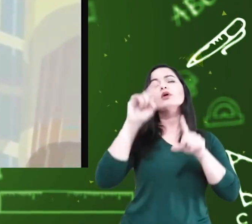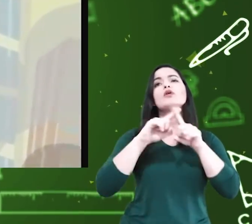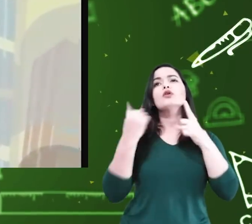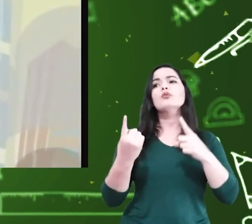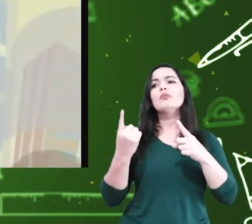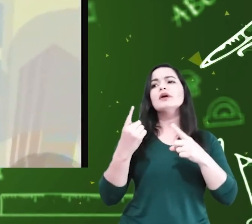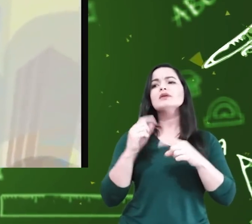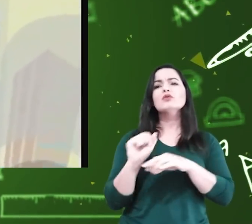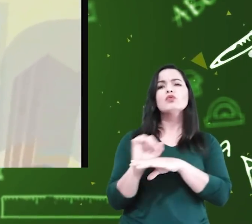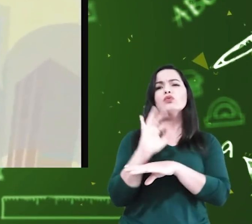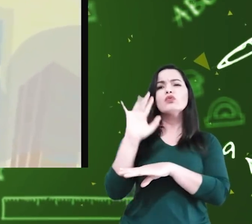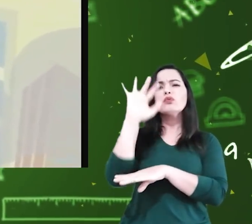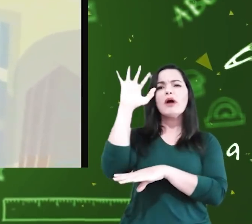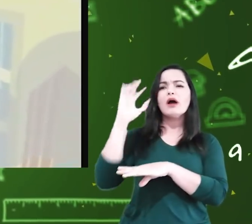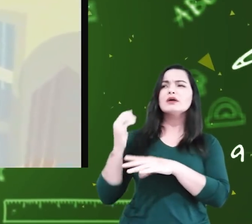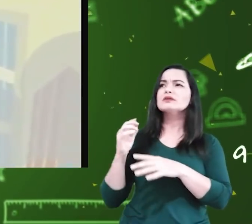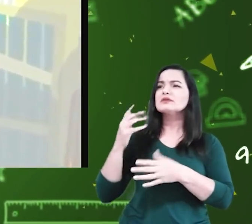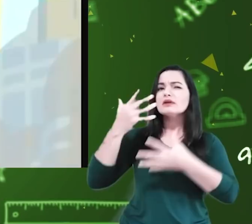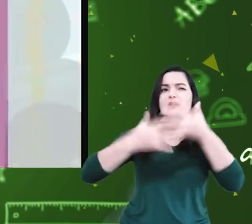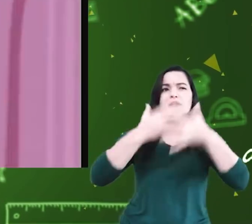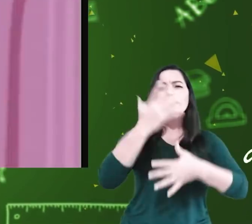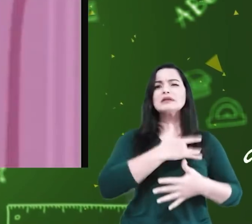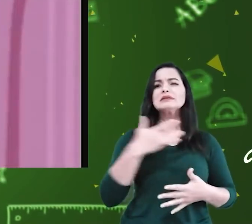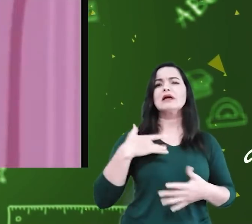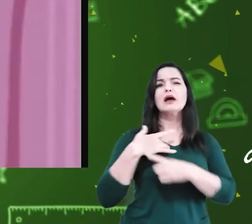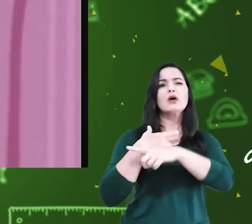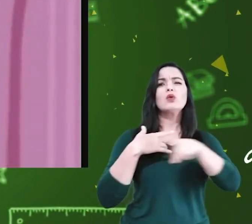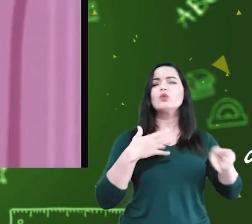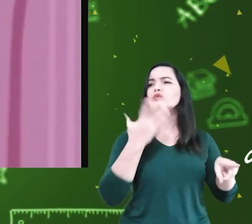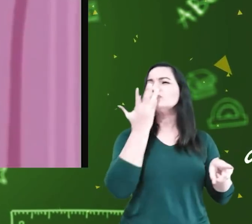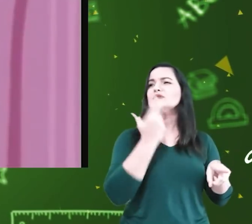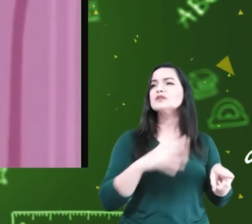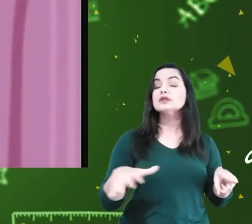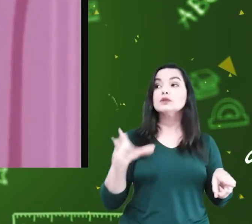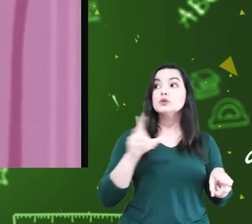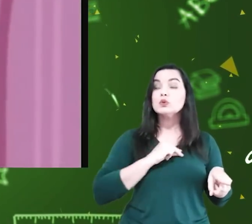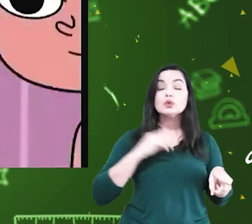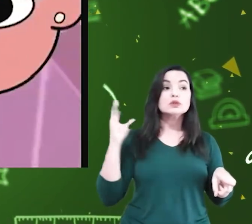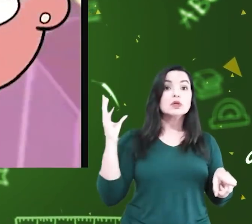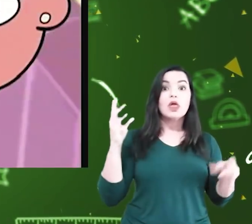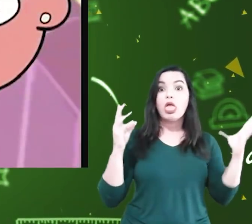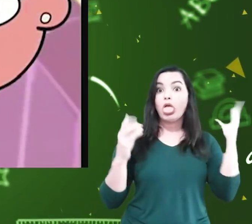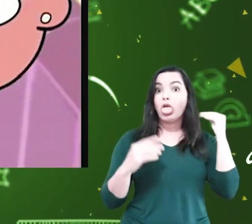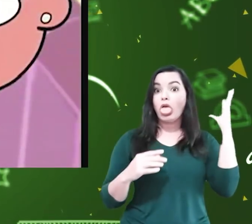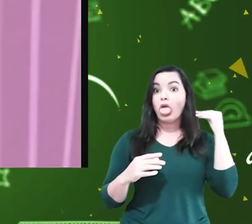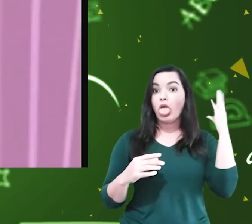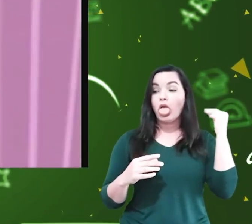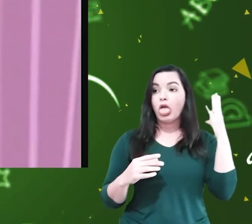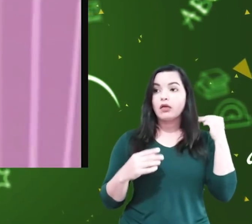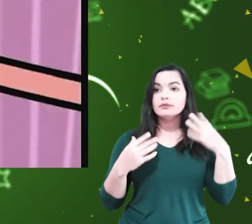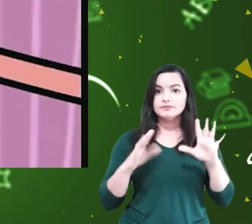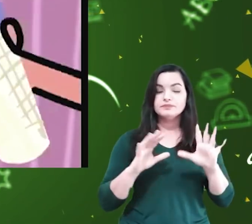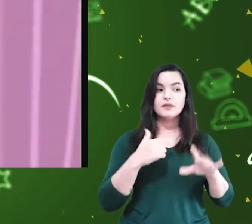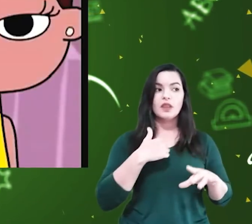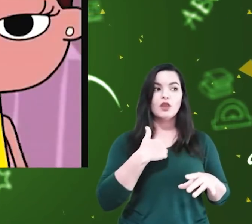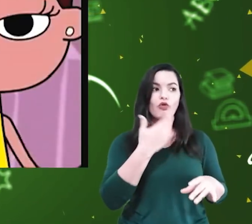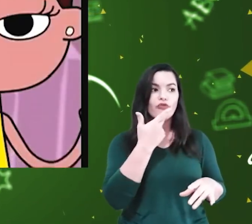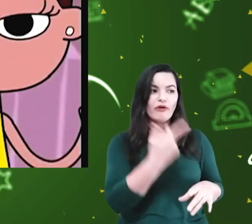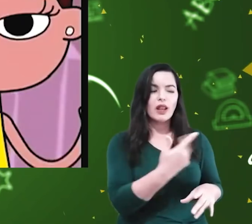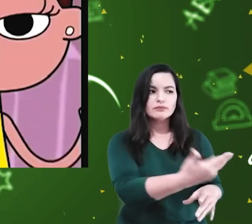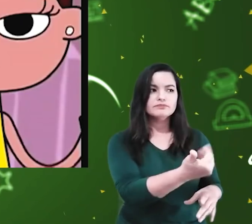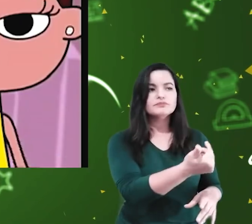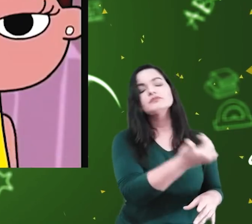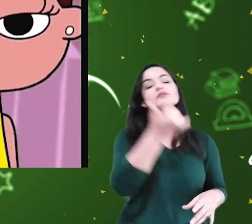criancinhas da vizinhança? Nossa, o seu Antônio fala muito. Deixa eu falar com ele. Oi,